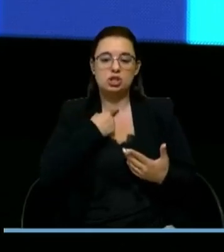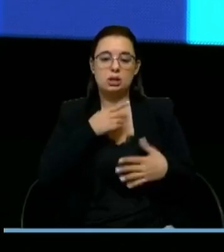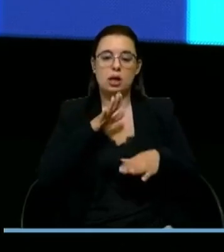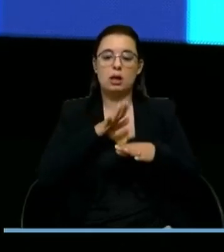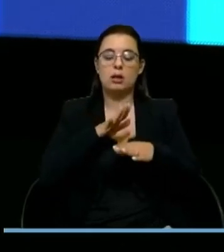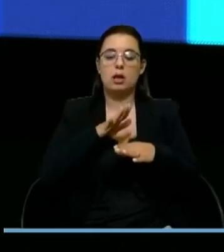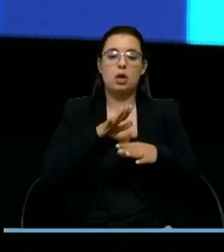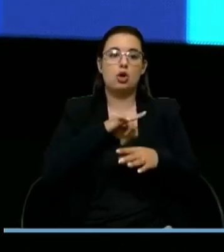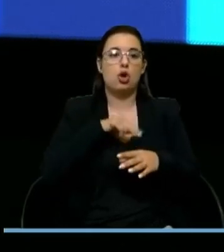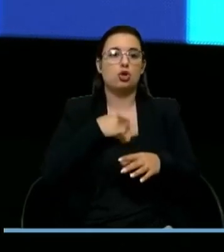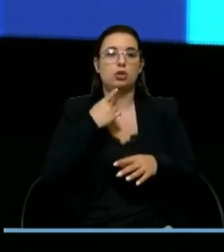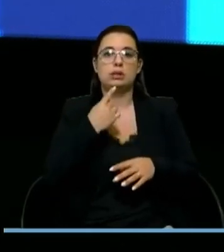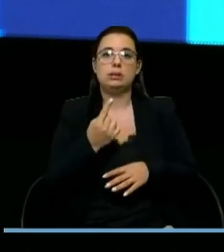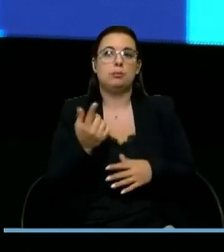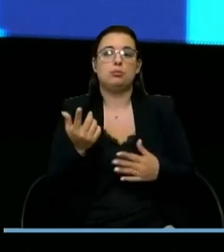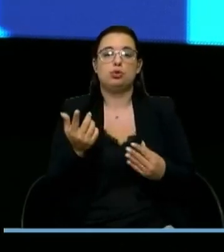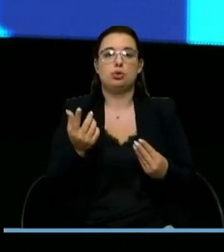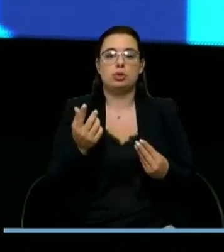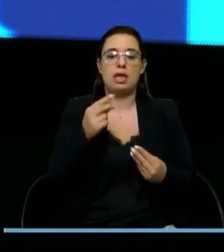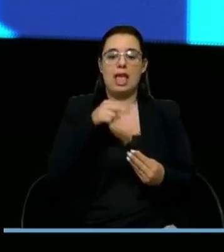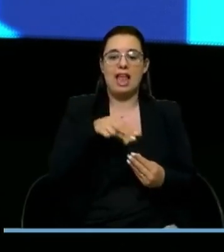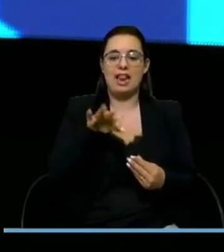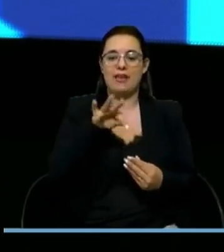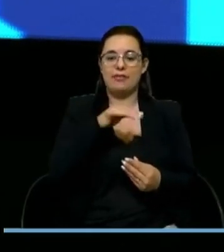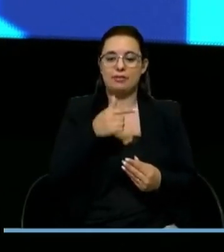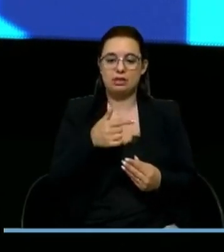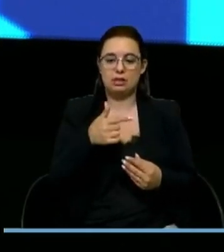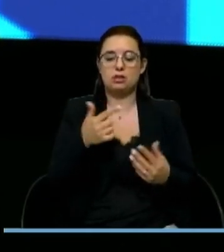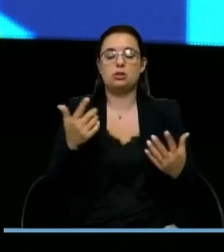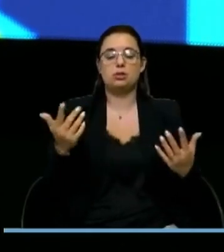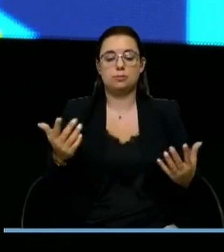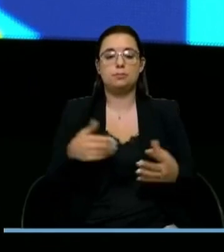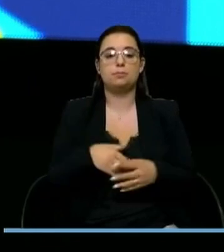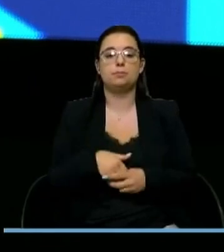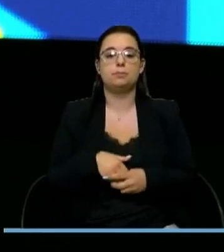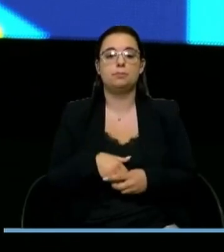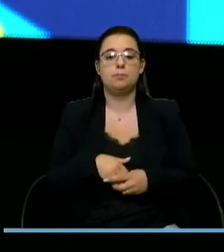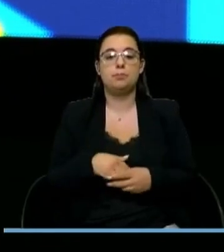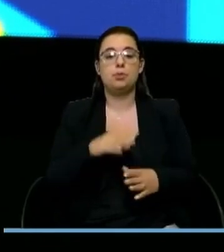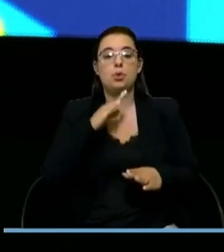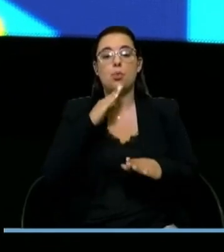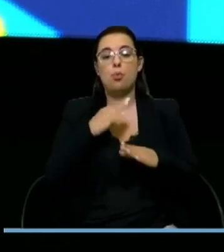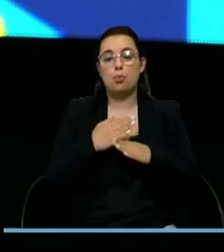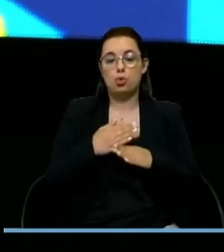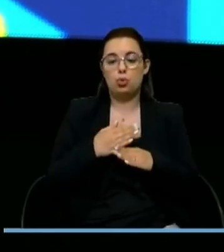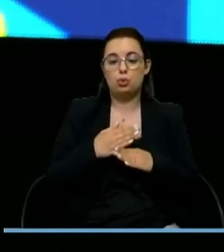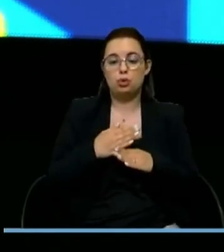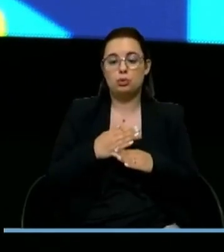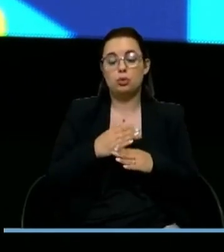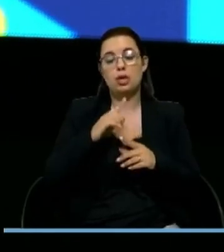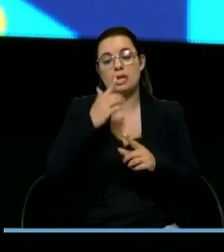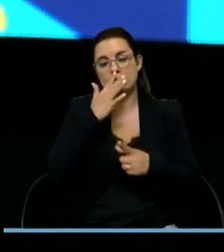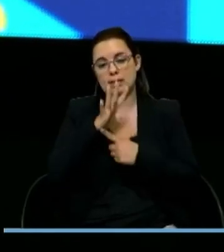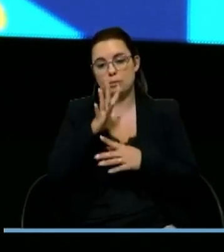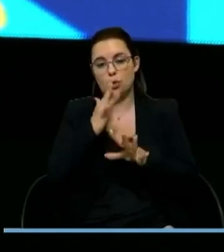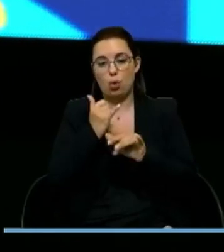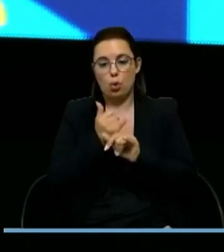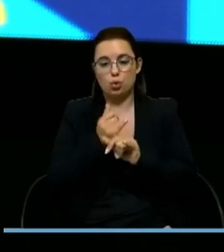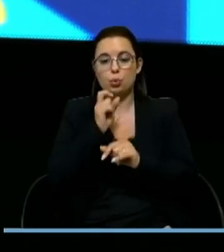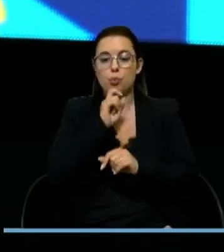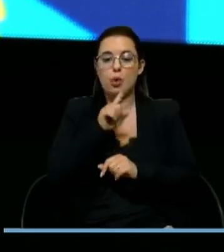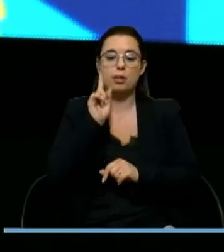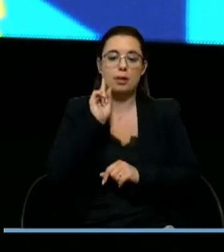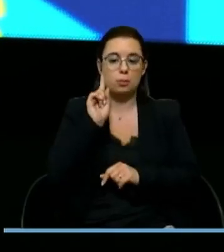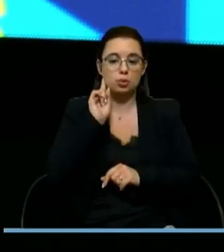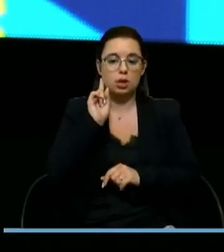daquilo que se chama NFTs, Non-Fungible Tokens. E, por último, outro exemplo também que pode ser